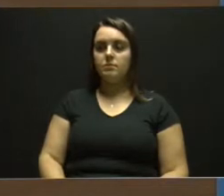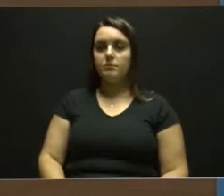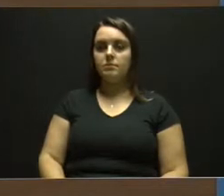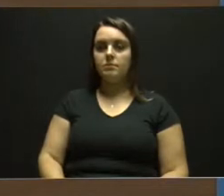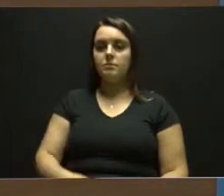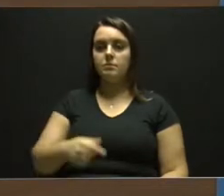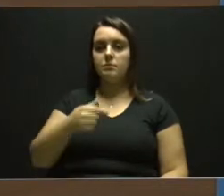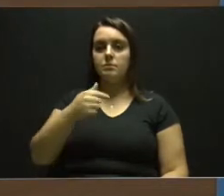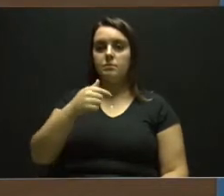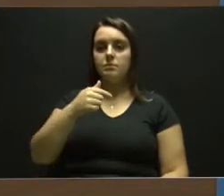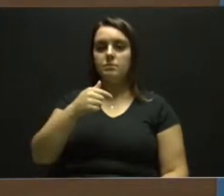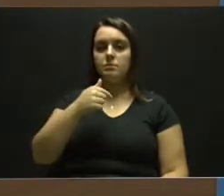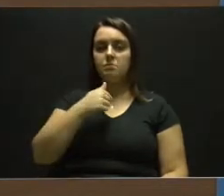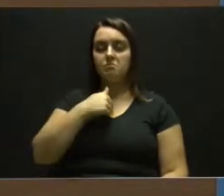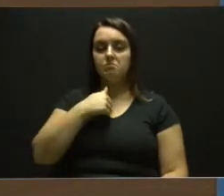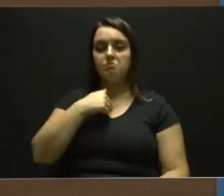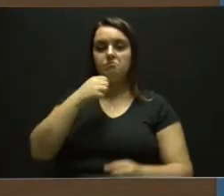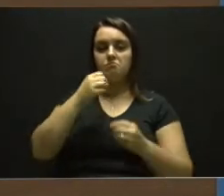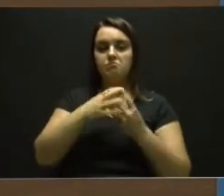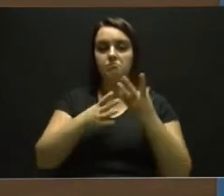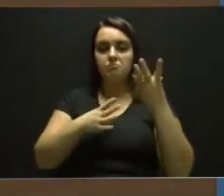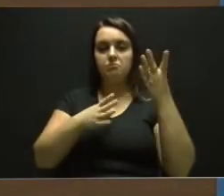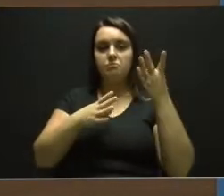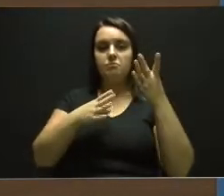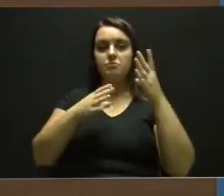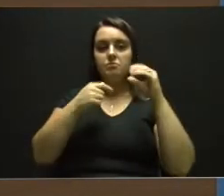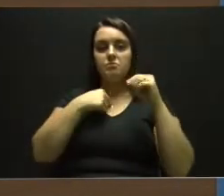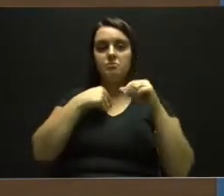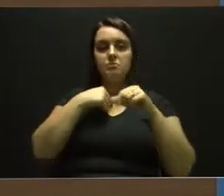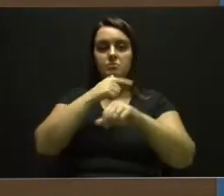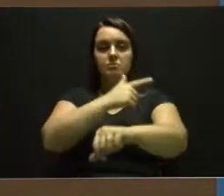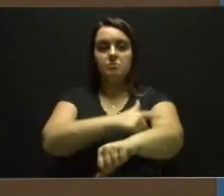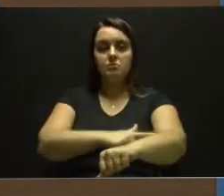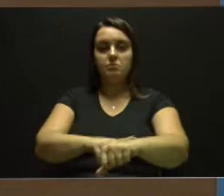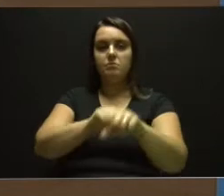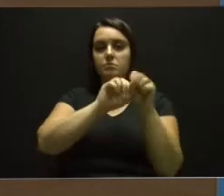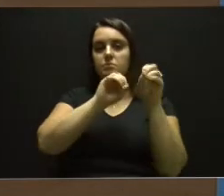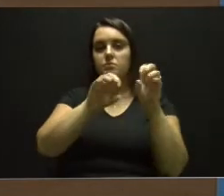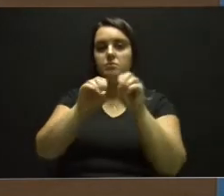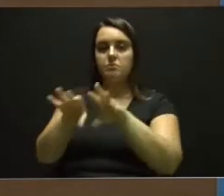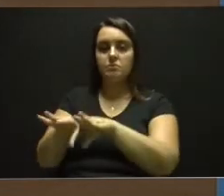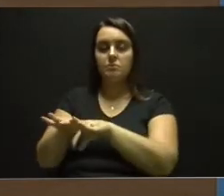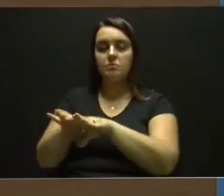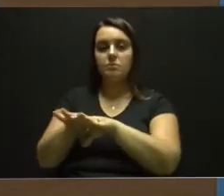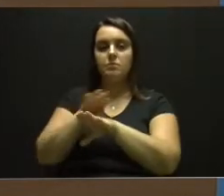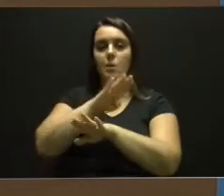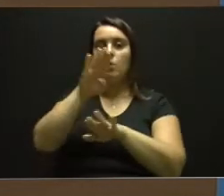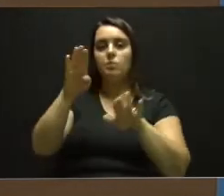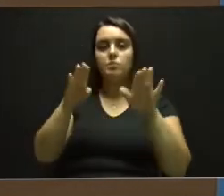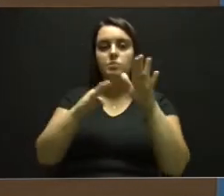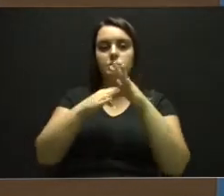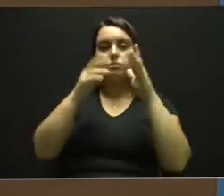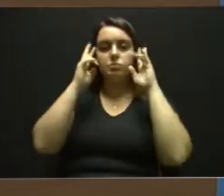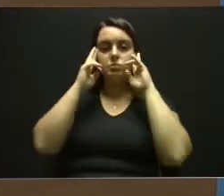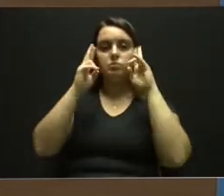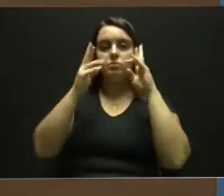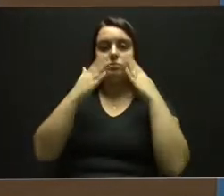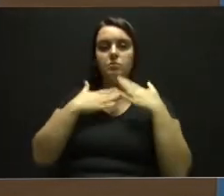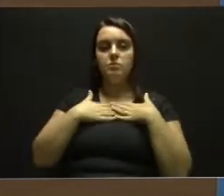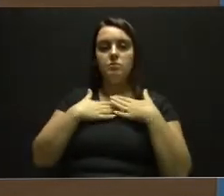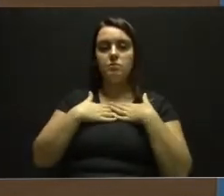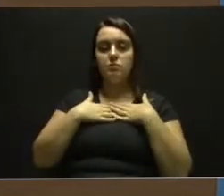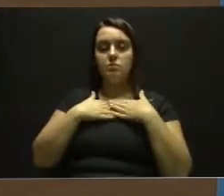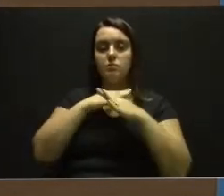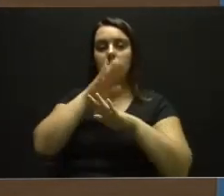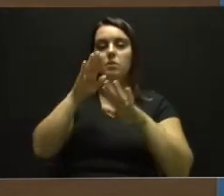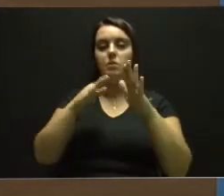uma pessoa de educação respeito todo mundo faz toda autoridade me respeitar tudo que eu